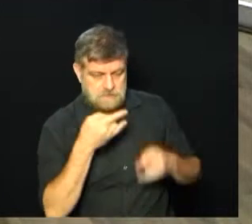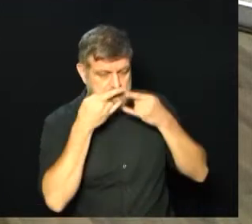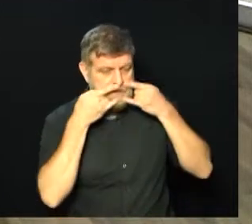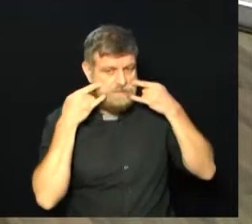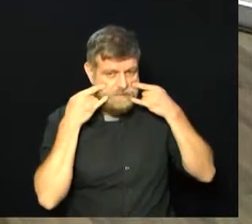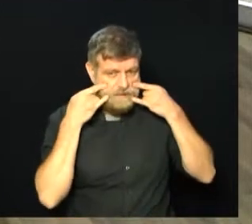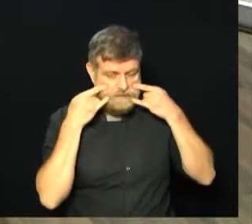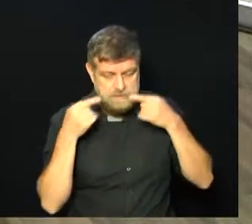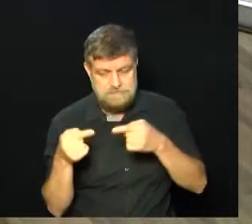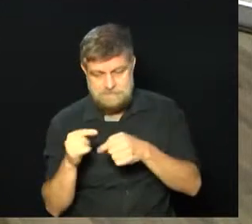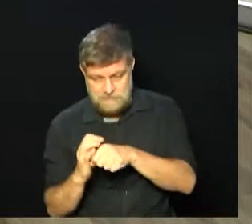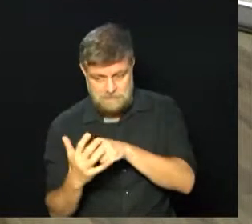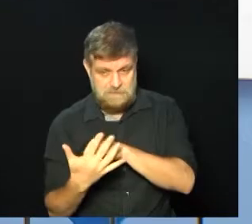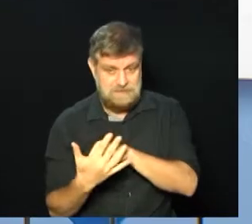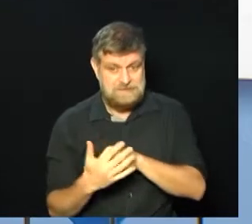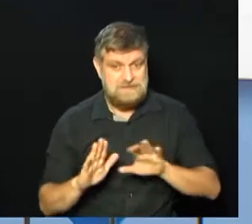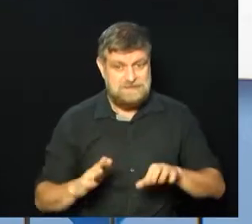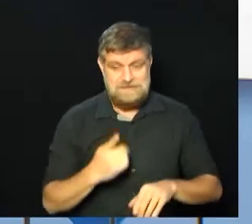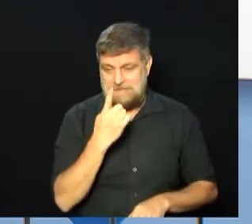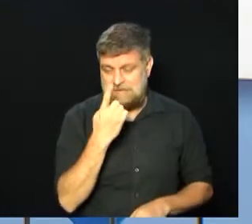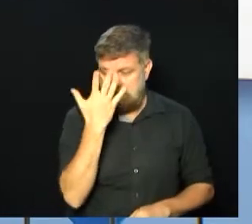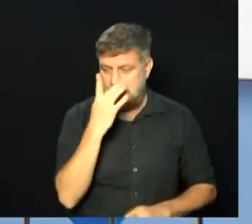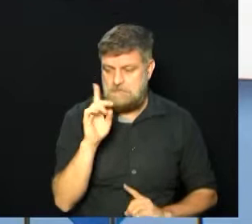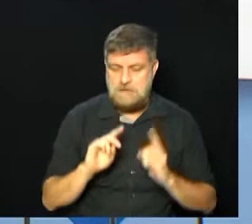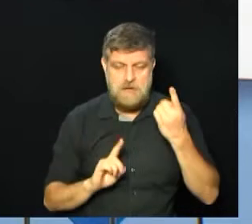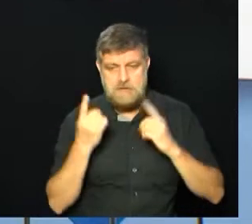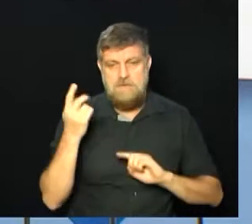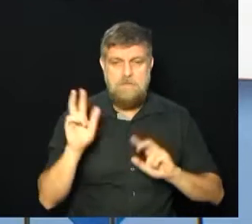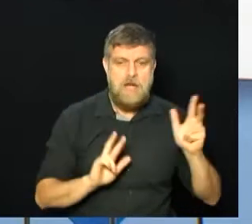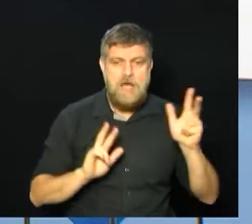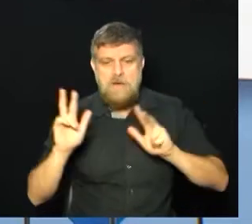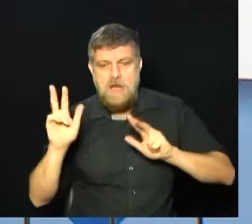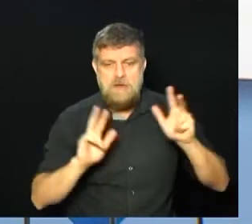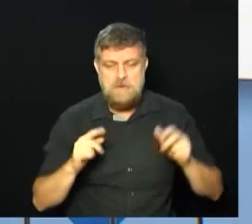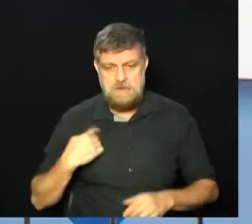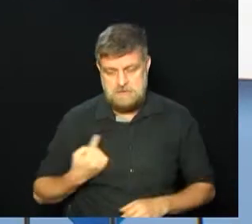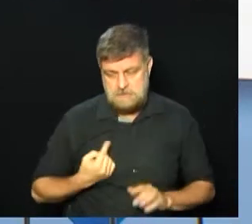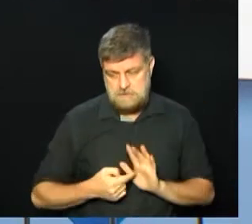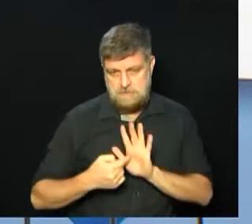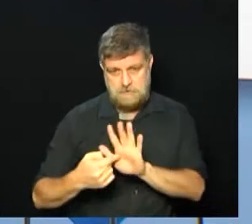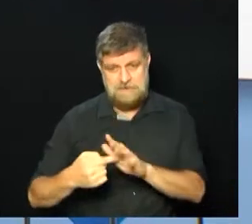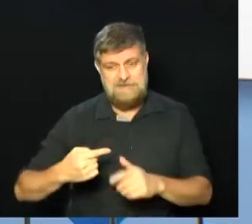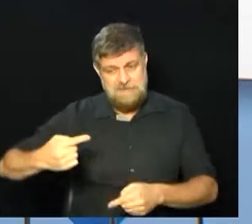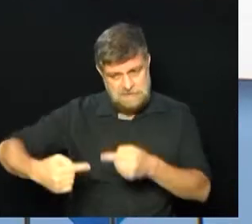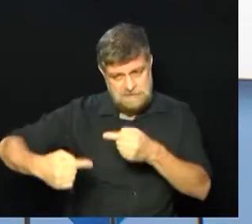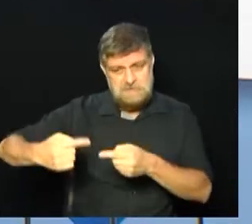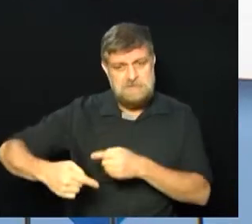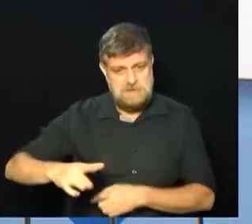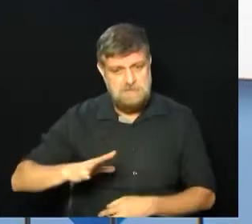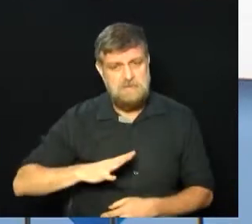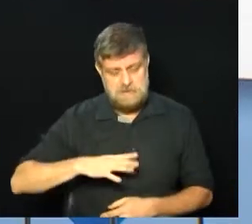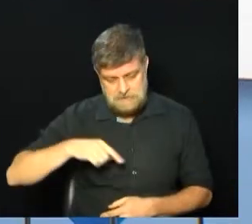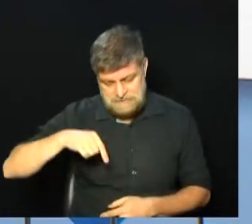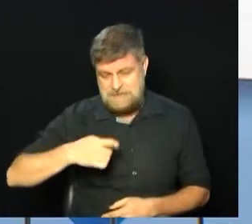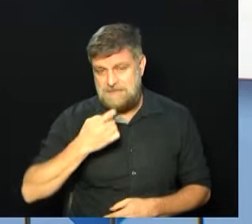máscaras relacionadas à covid-19 o carnaval também é uma preocupação inclusive mostramos nessa semana uma discussão aqui